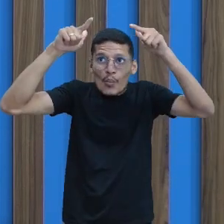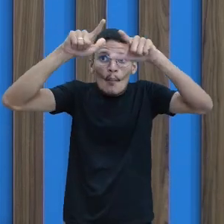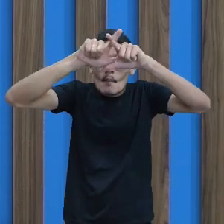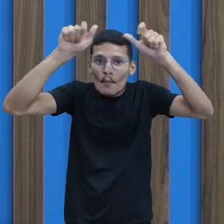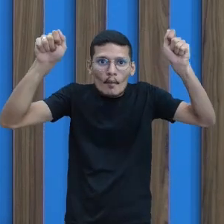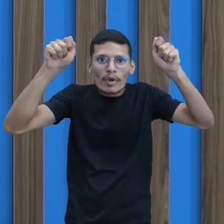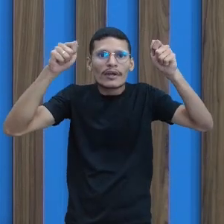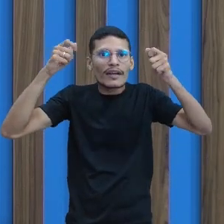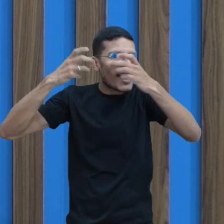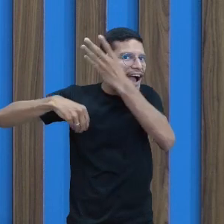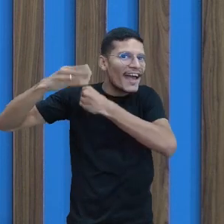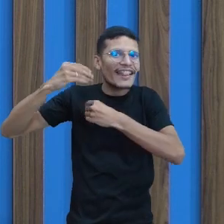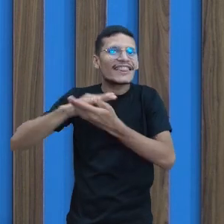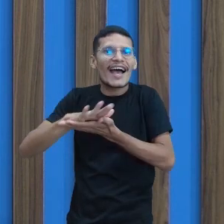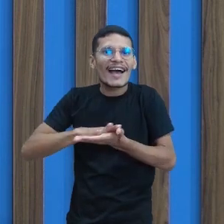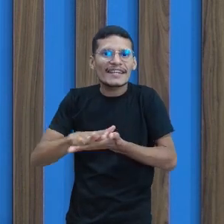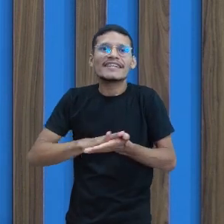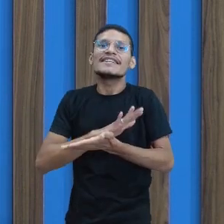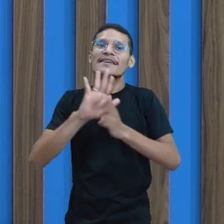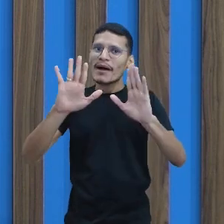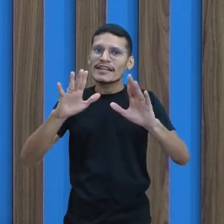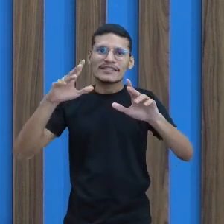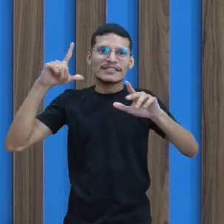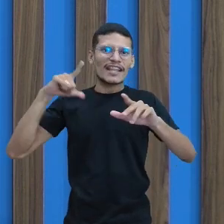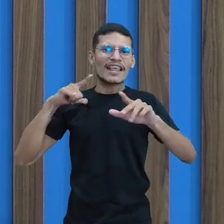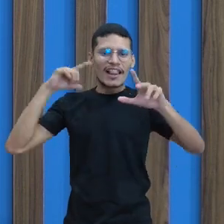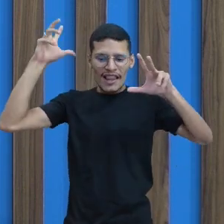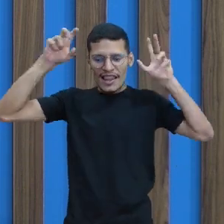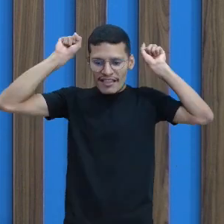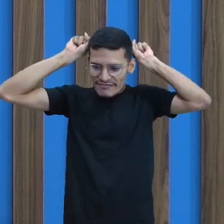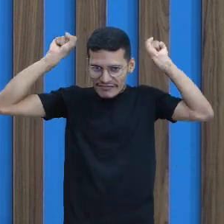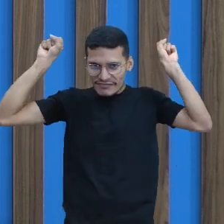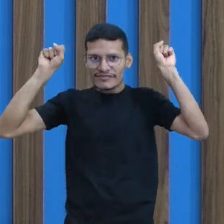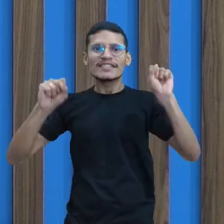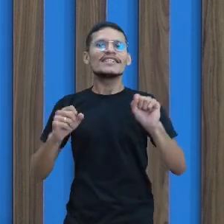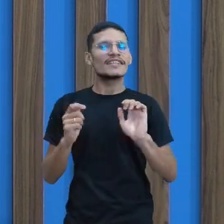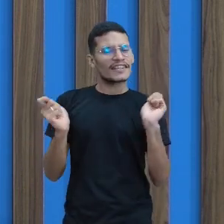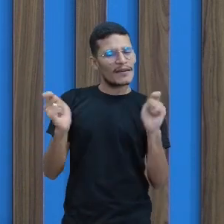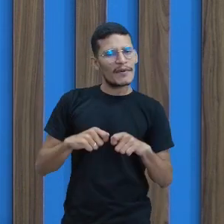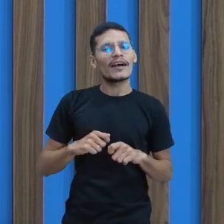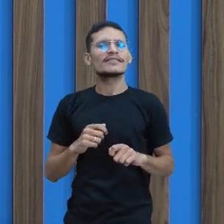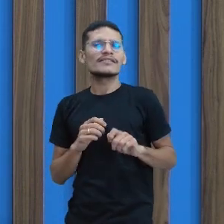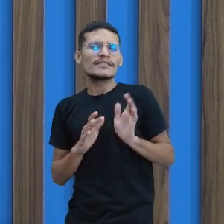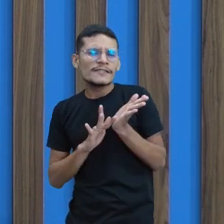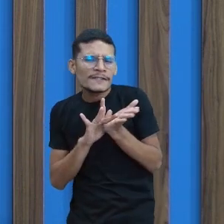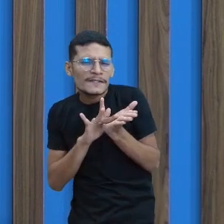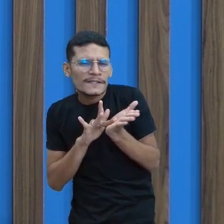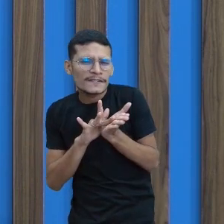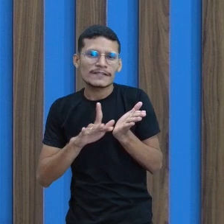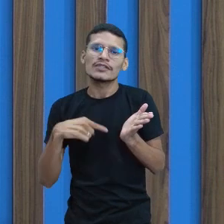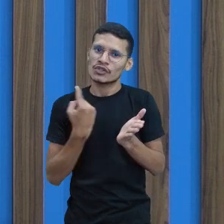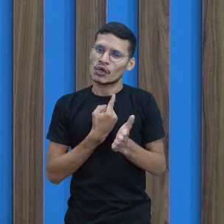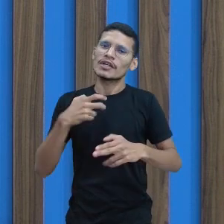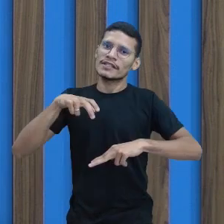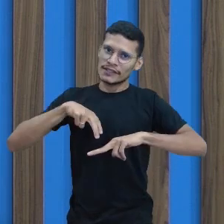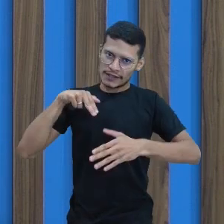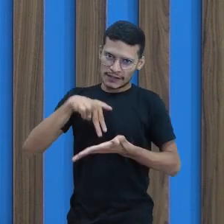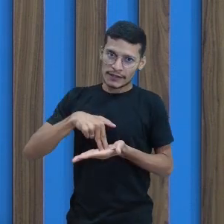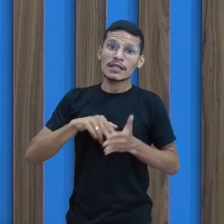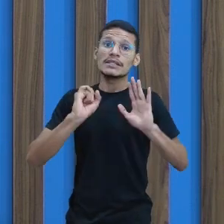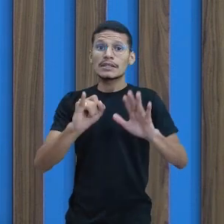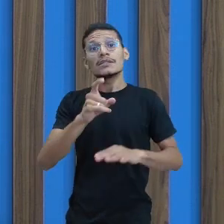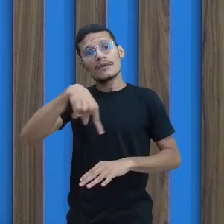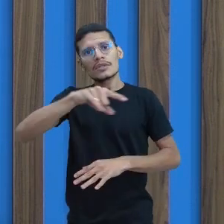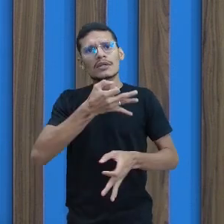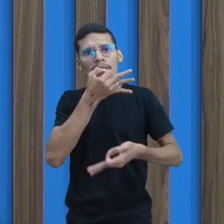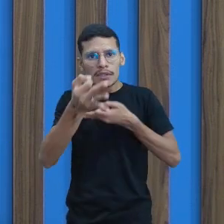a bandana ela ainda dá um disfarce, né? Mas a gente está aqui, então qualquer